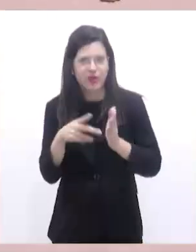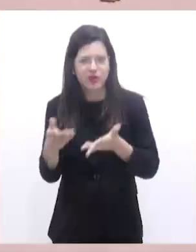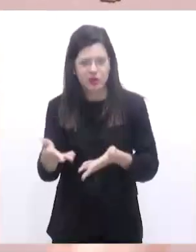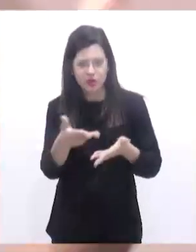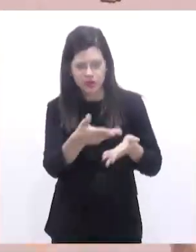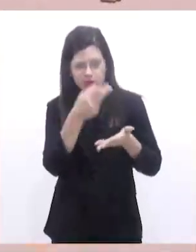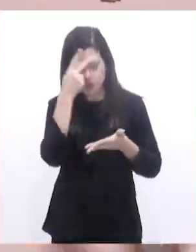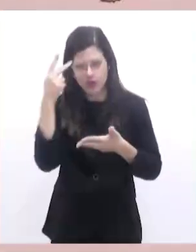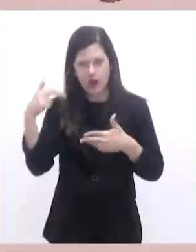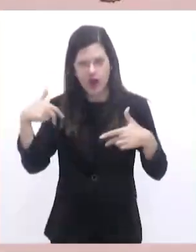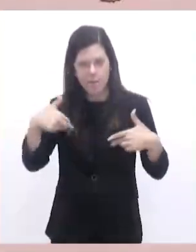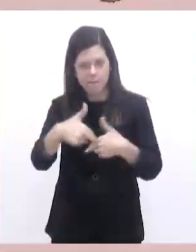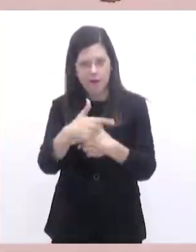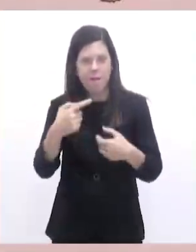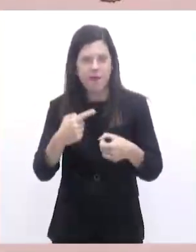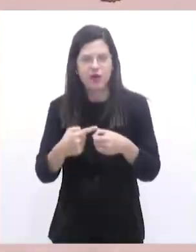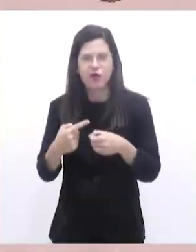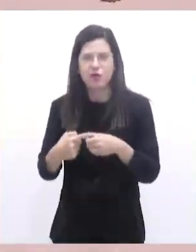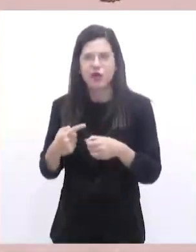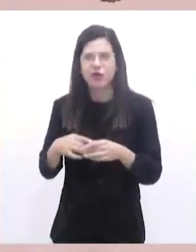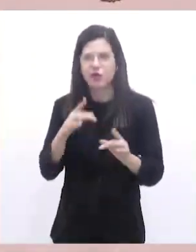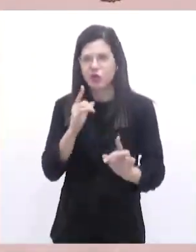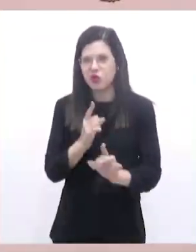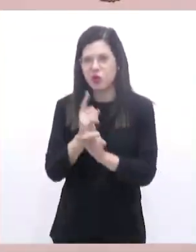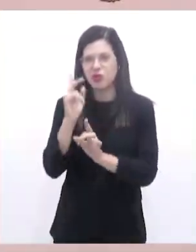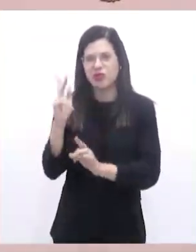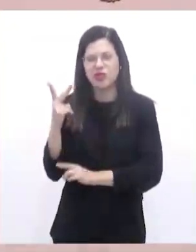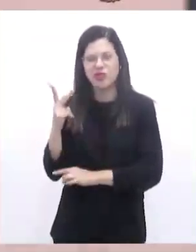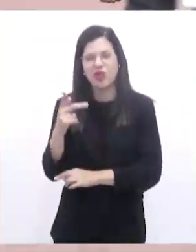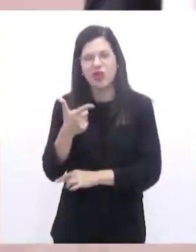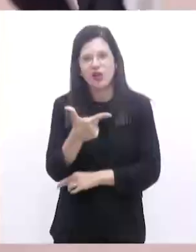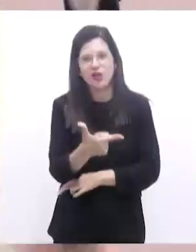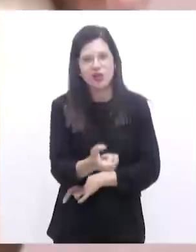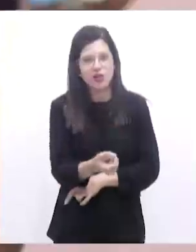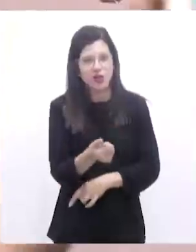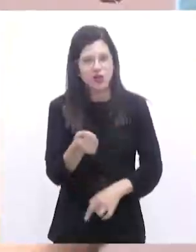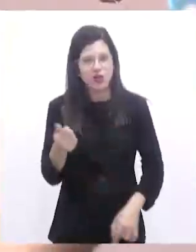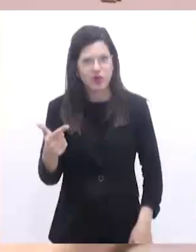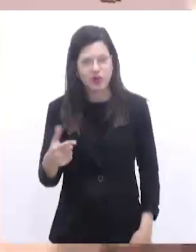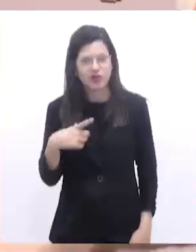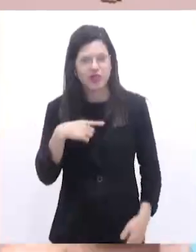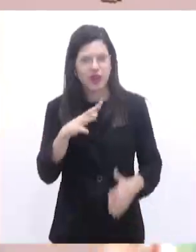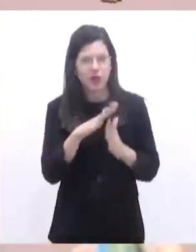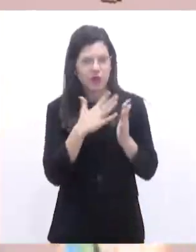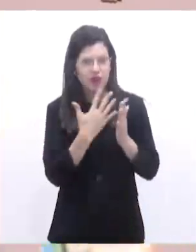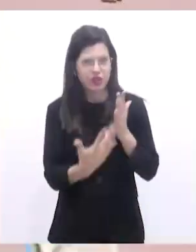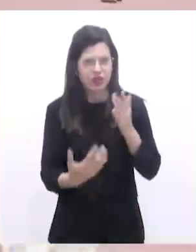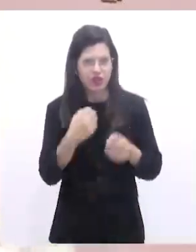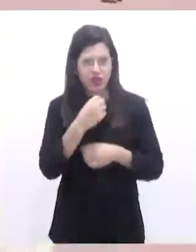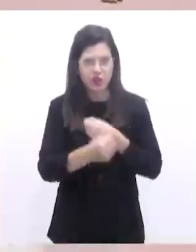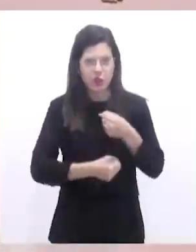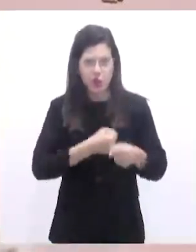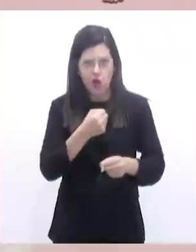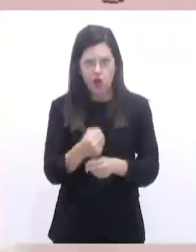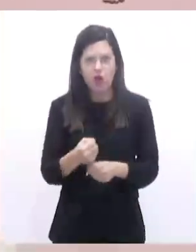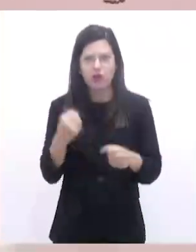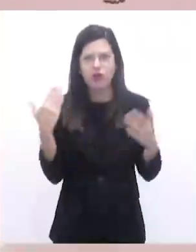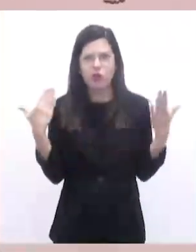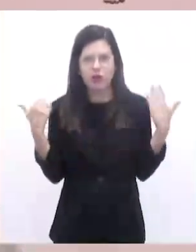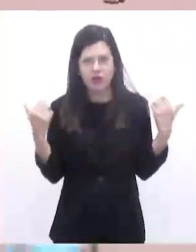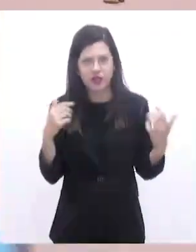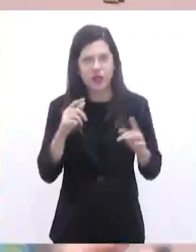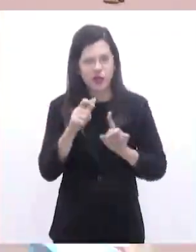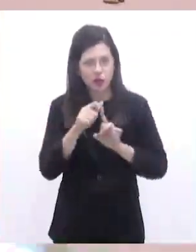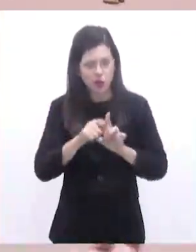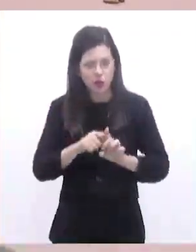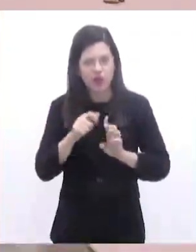bairros, redescobrindo essas histórias. E aí lá, desde 2012, a gente tem uma agenda anual de passeios. Todo mês a gente realiza um